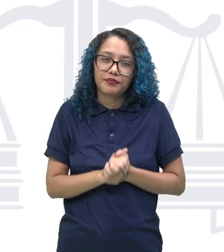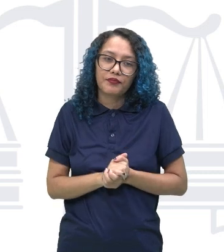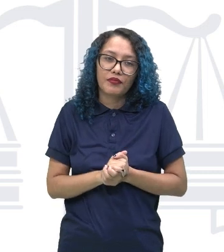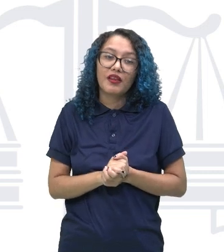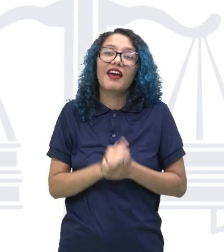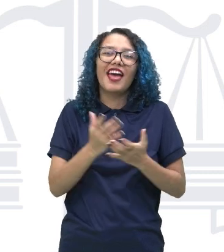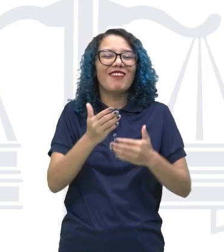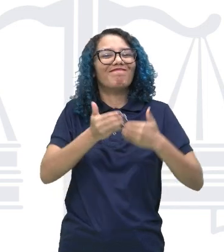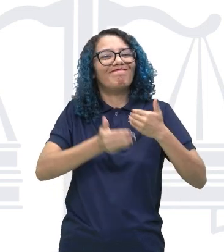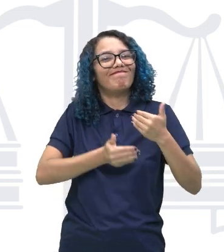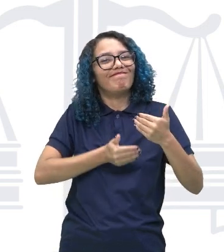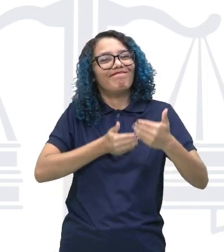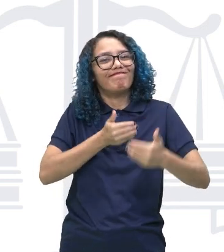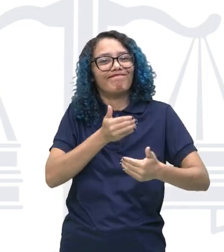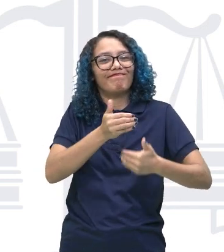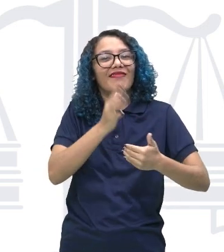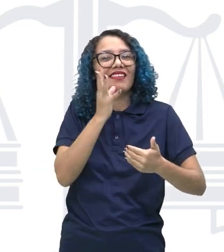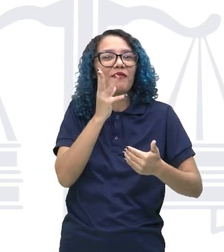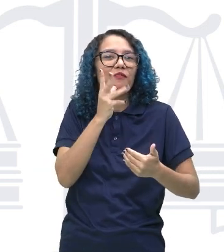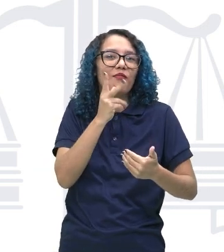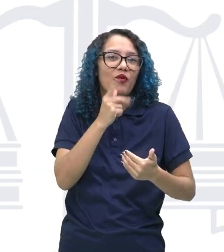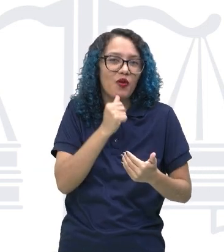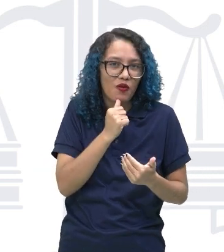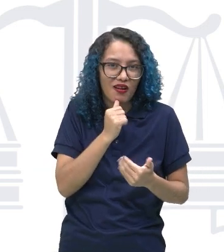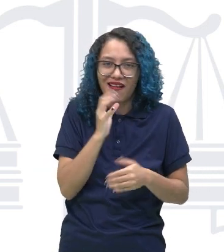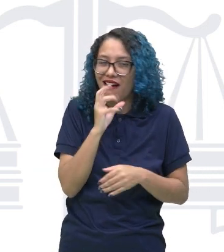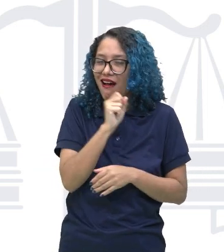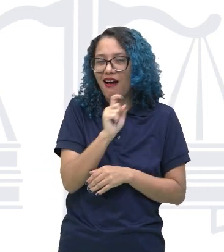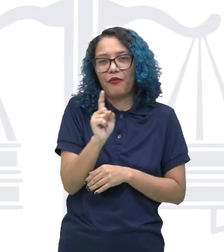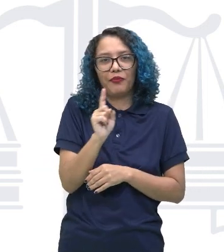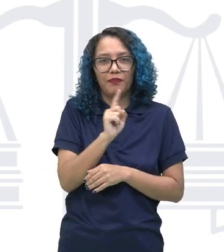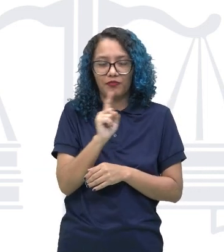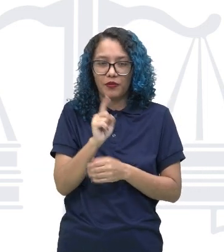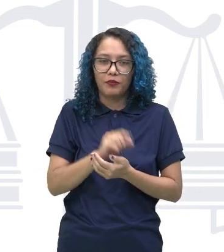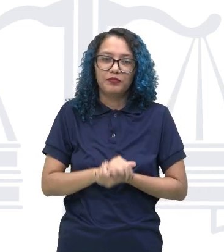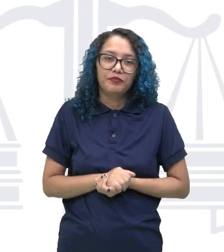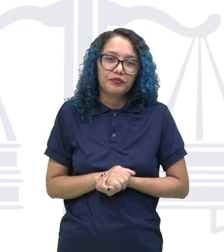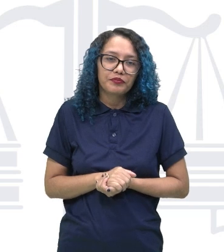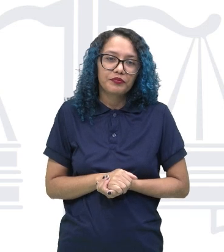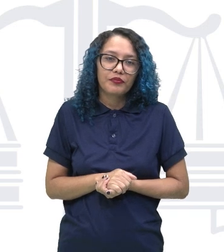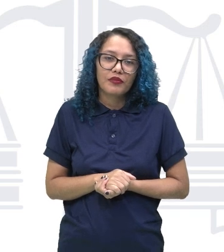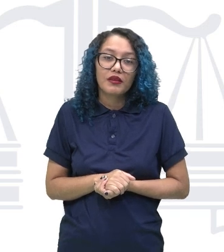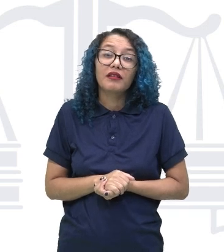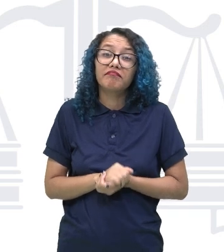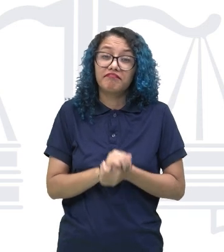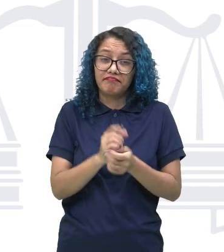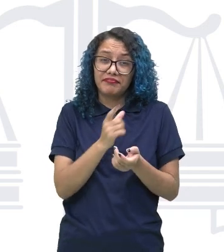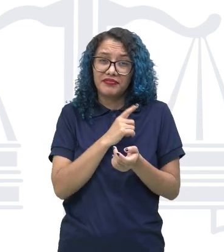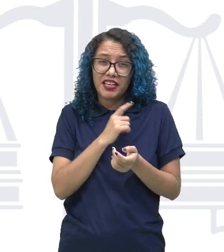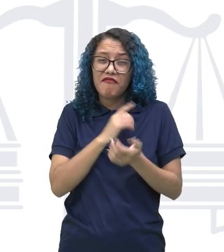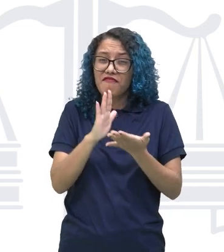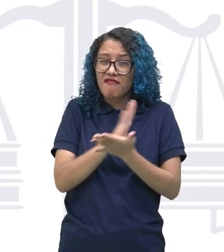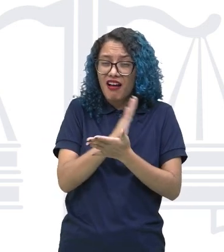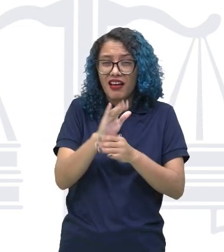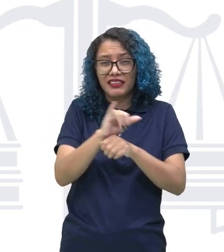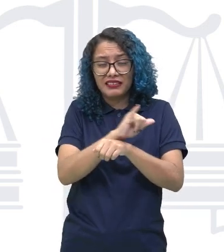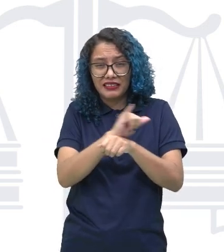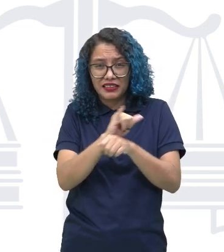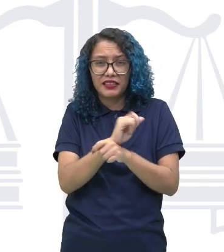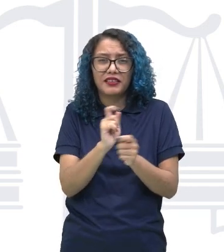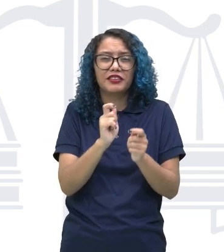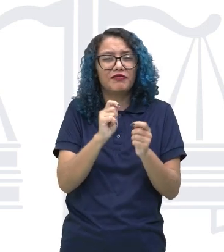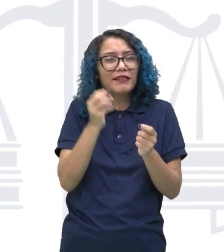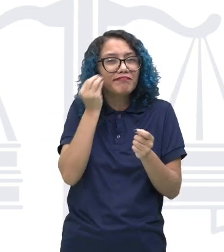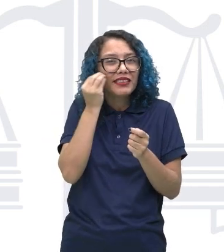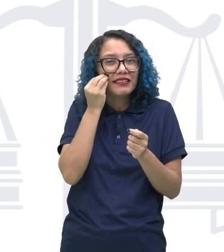estrada longa, né? E dentro dessa estrada terão várias outras estradas que nós criaremos para poder potencializar